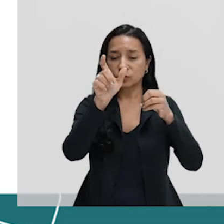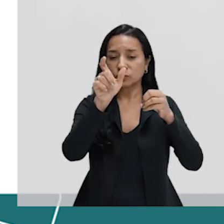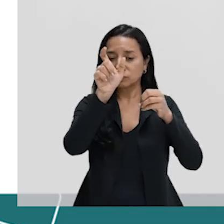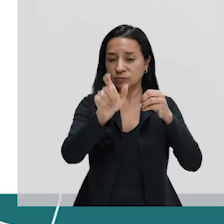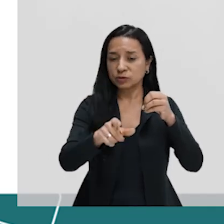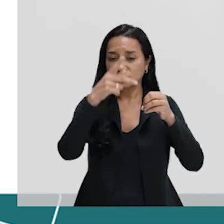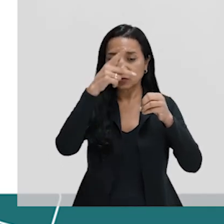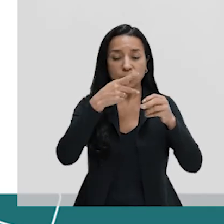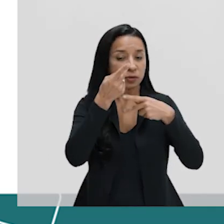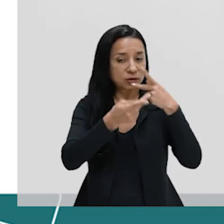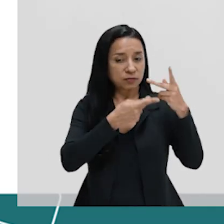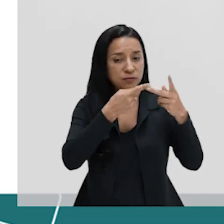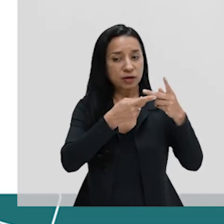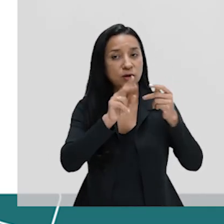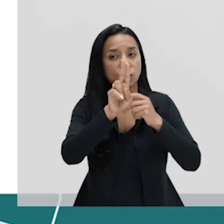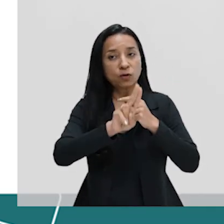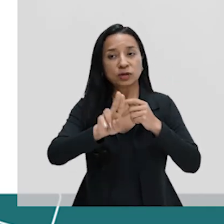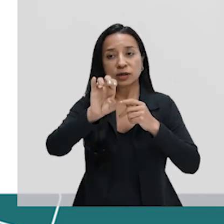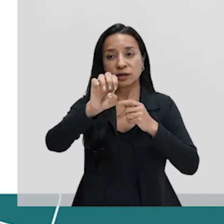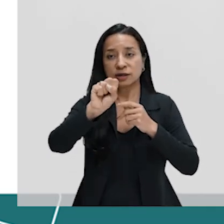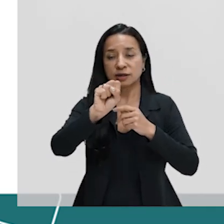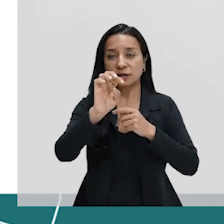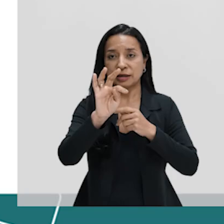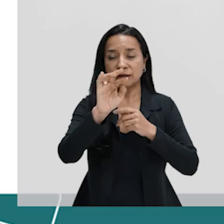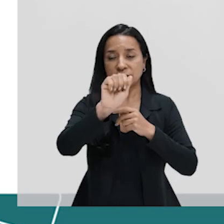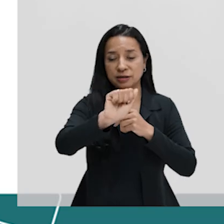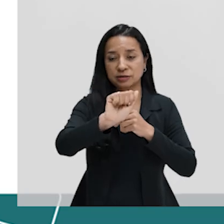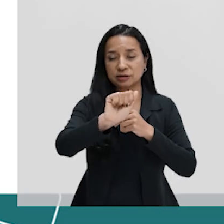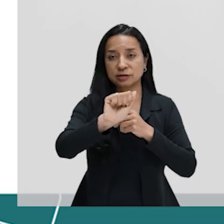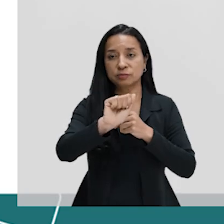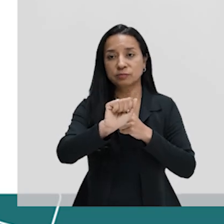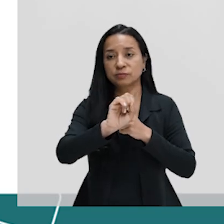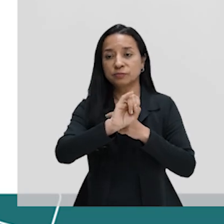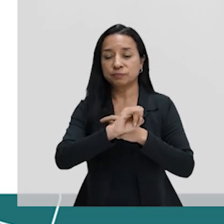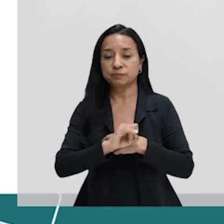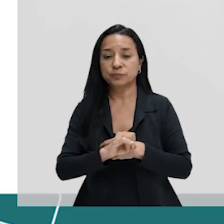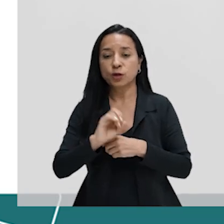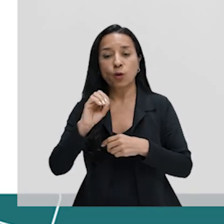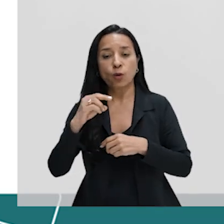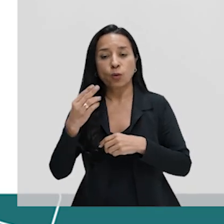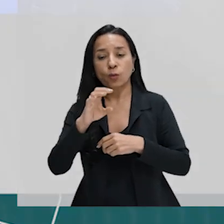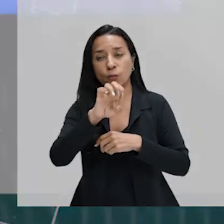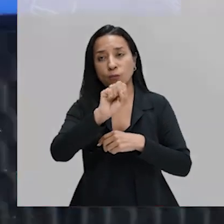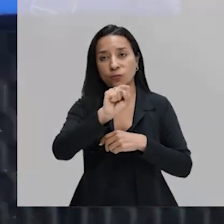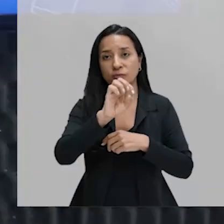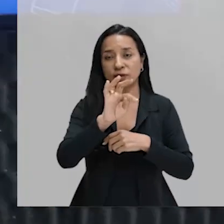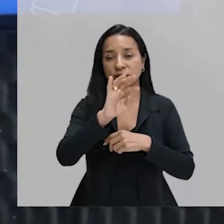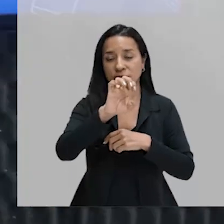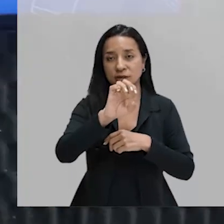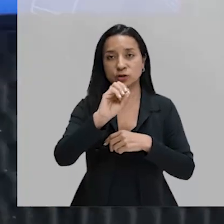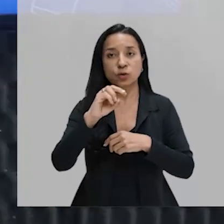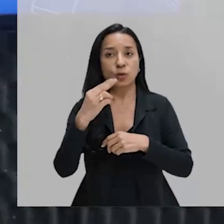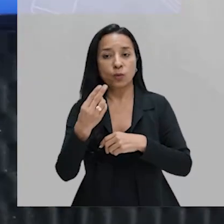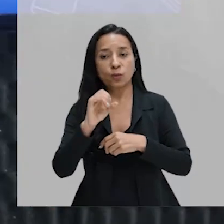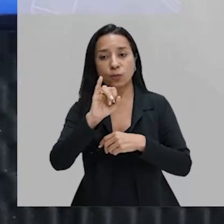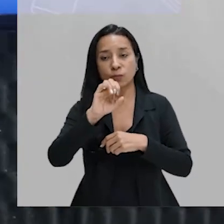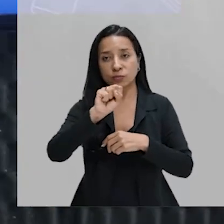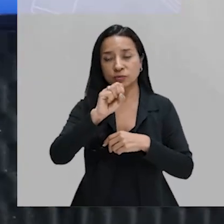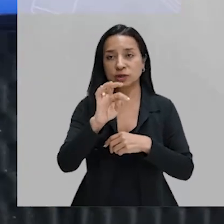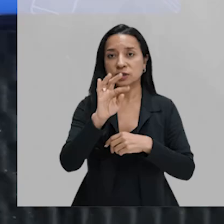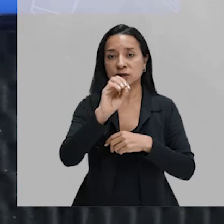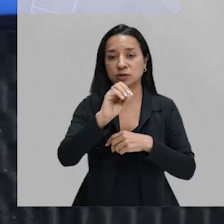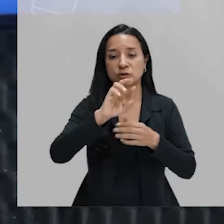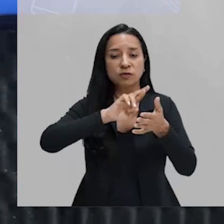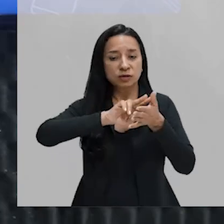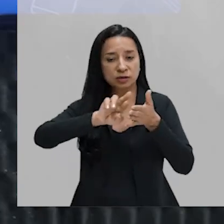esta. Tá certo? Então, se está perto da pessoa que fala, eu vou usar esta, né? Ou este, ou isto, as suas variações.